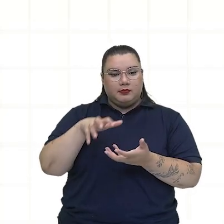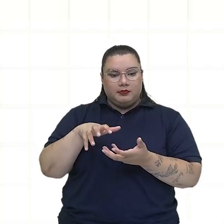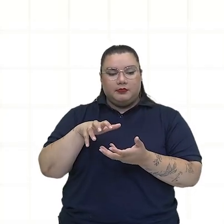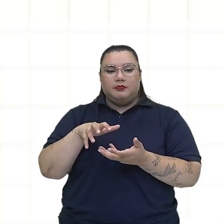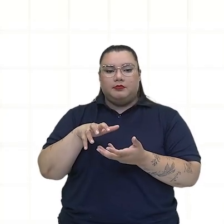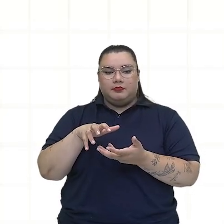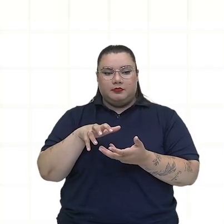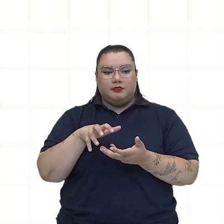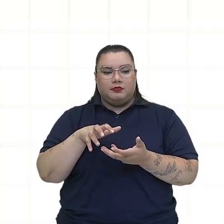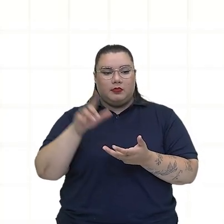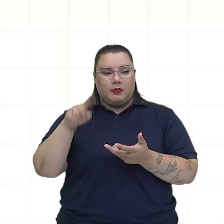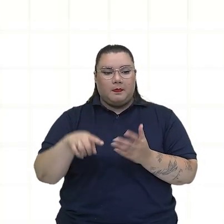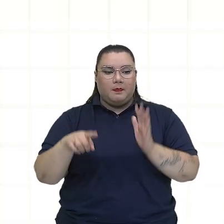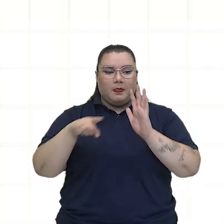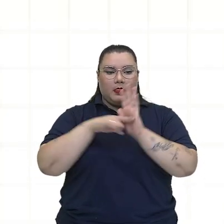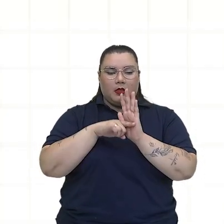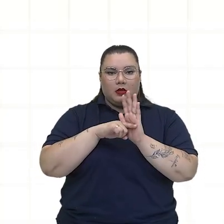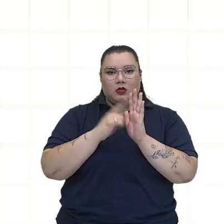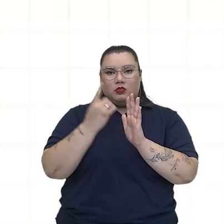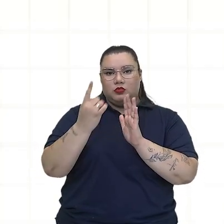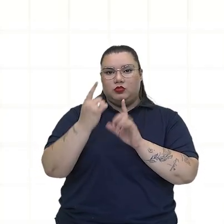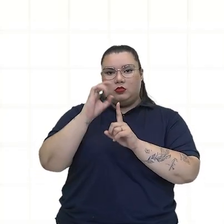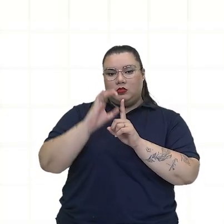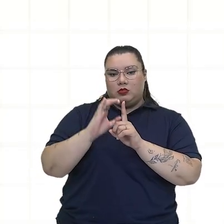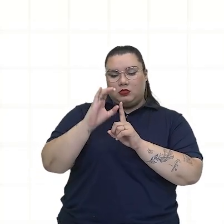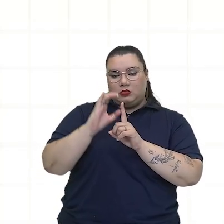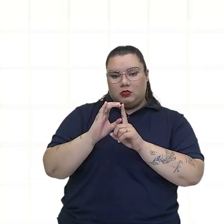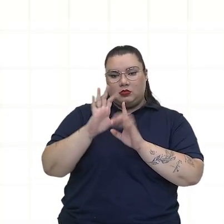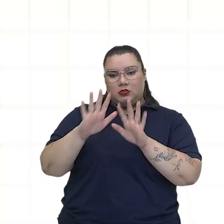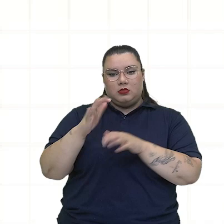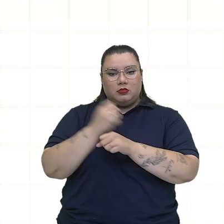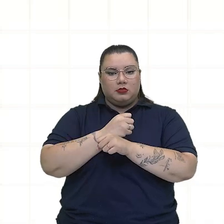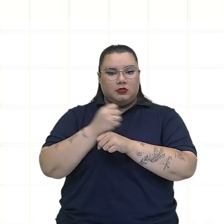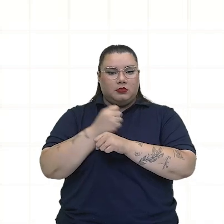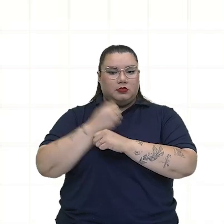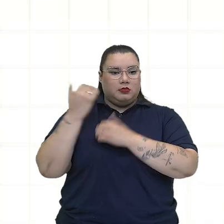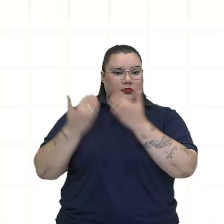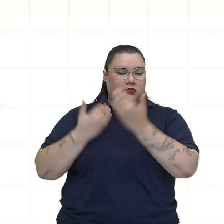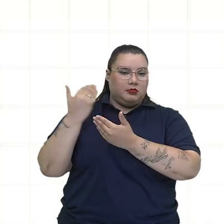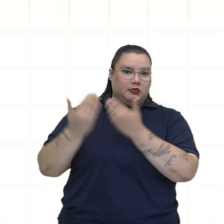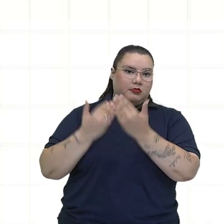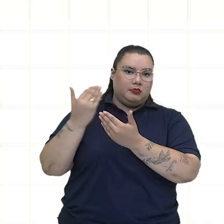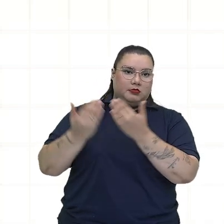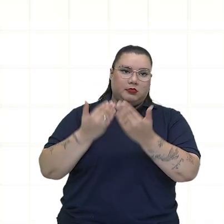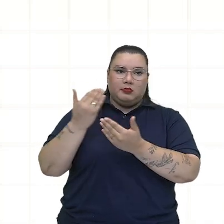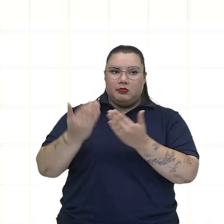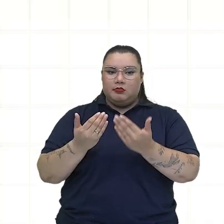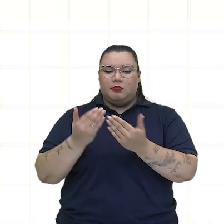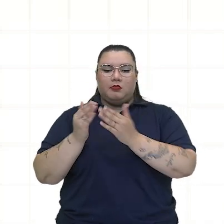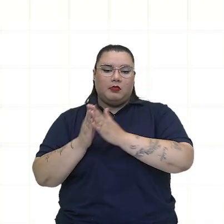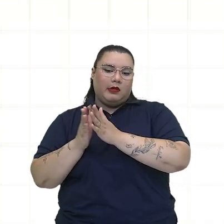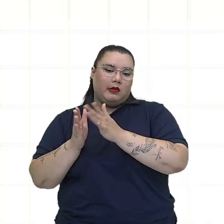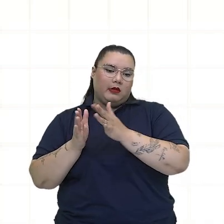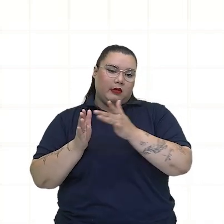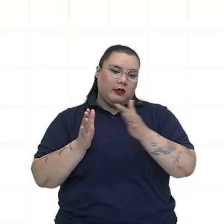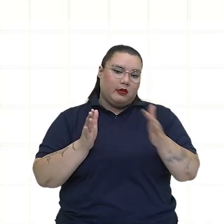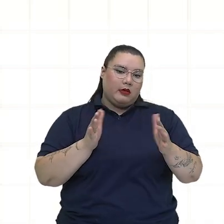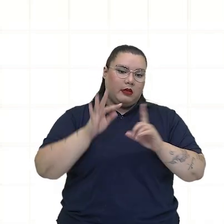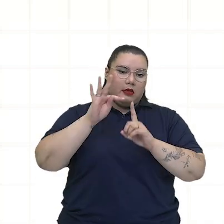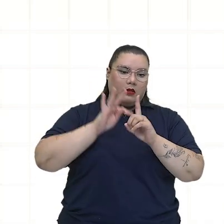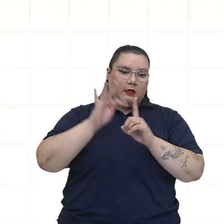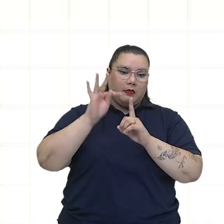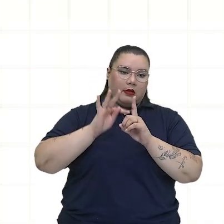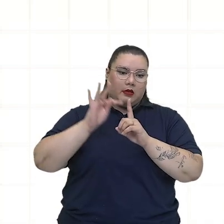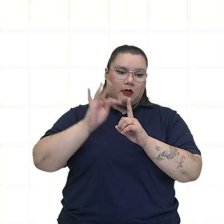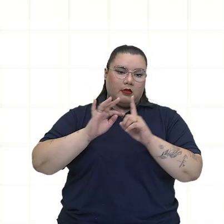que aí era por menos de 1 grau Celsius. Conforme o tempo foi passando, essa temperatura foi diminuindo